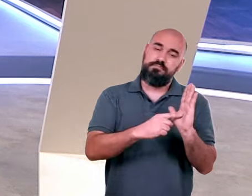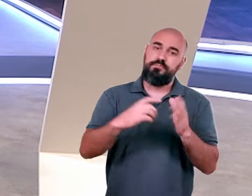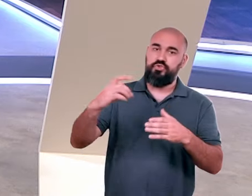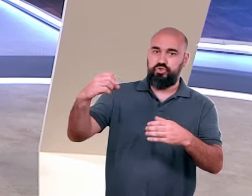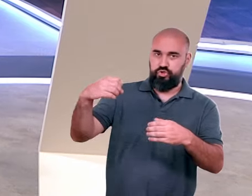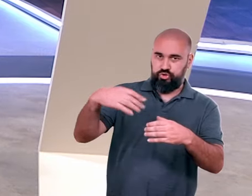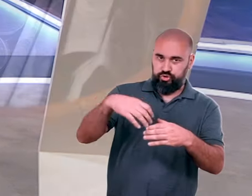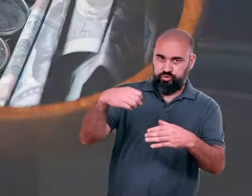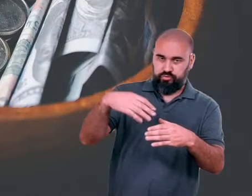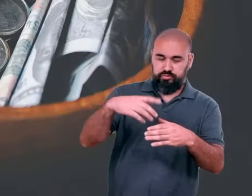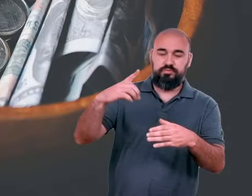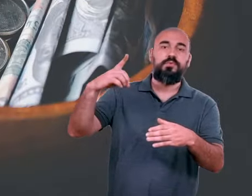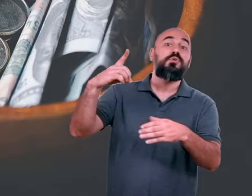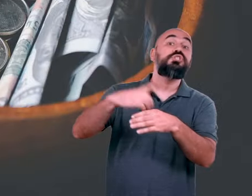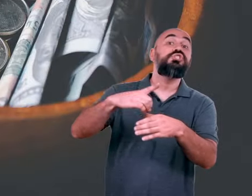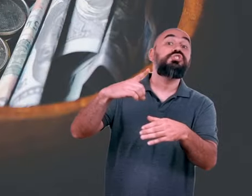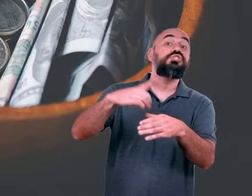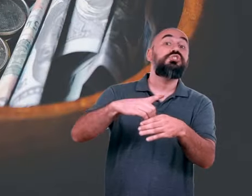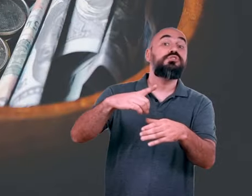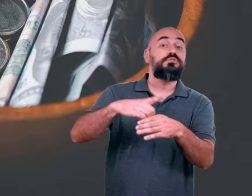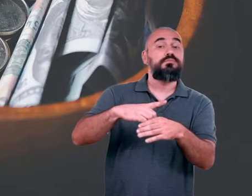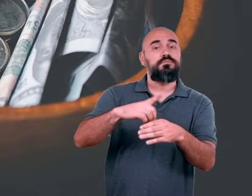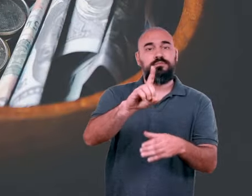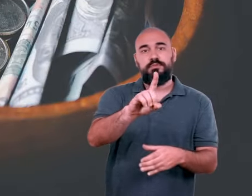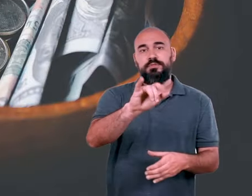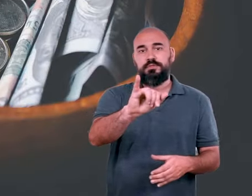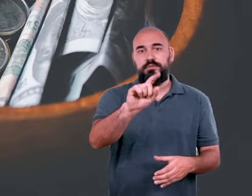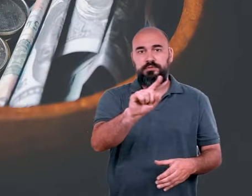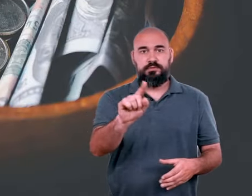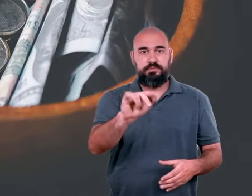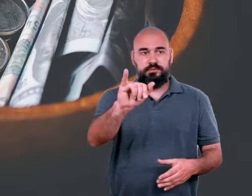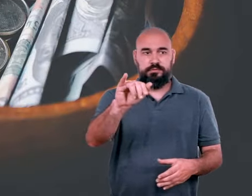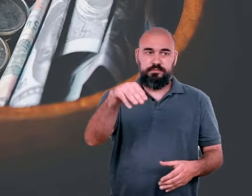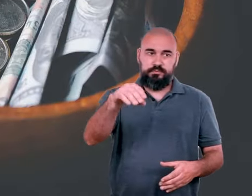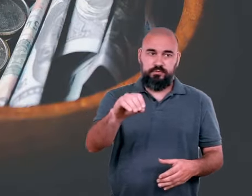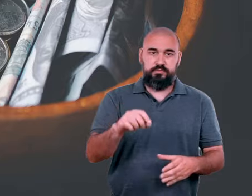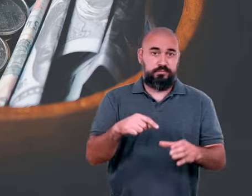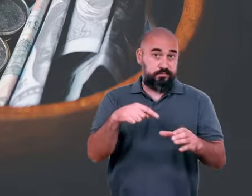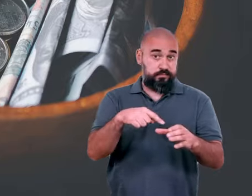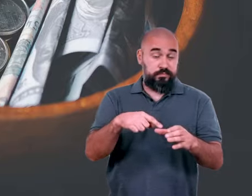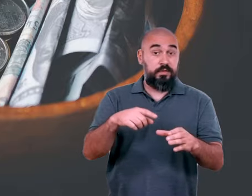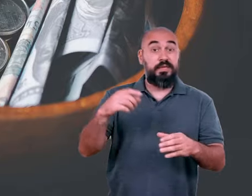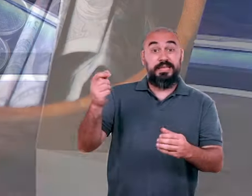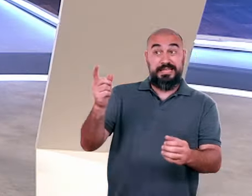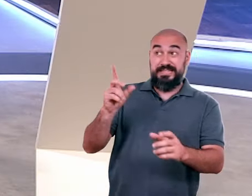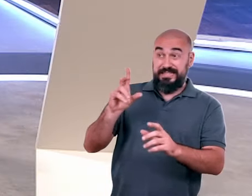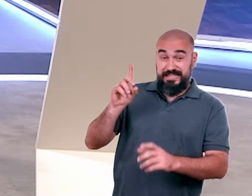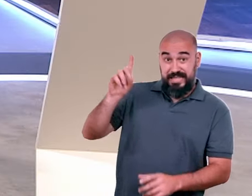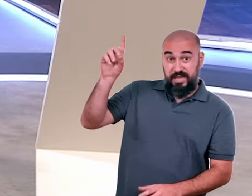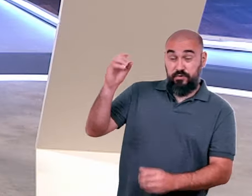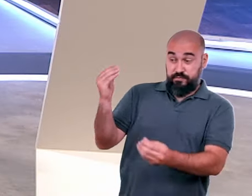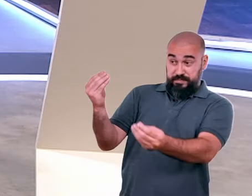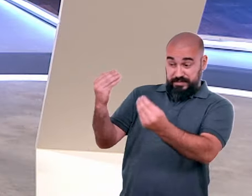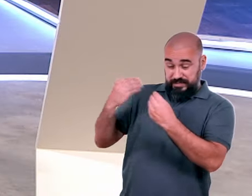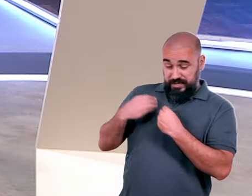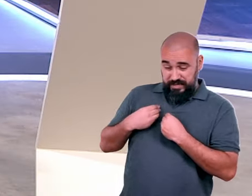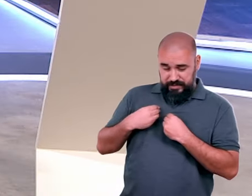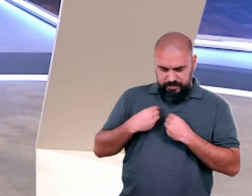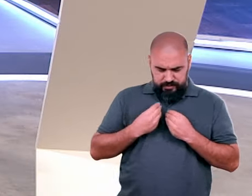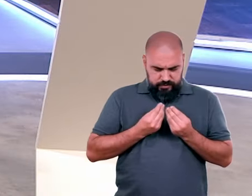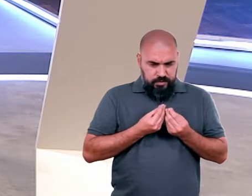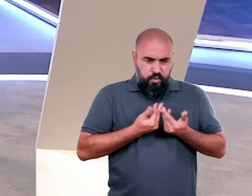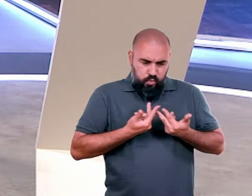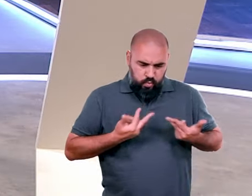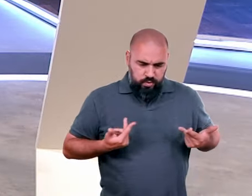dízimo, a 10ª parte de tudo aquilo que Deus te dá, que deve ser devolvido